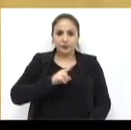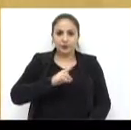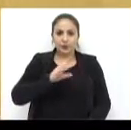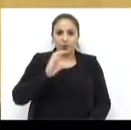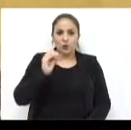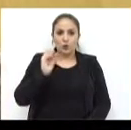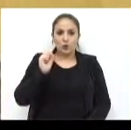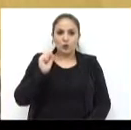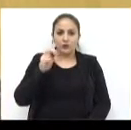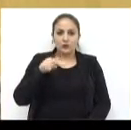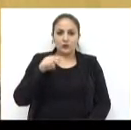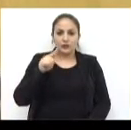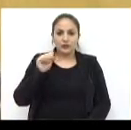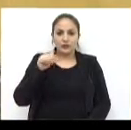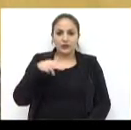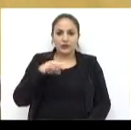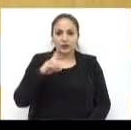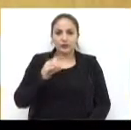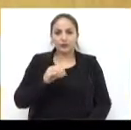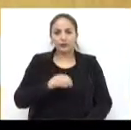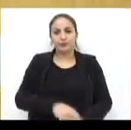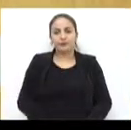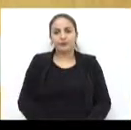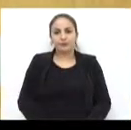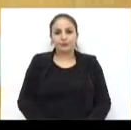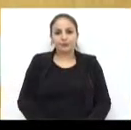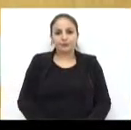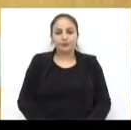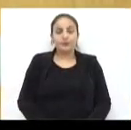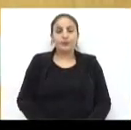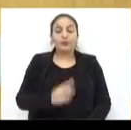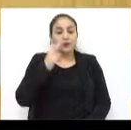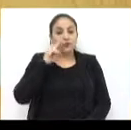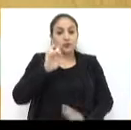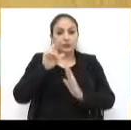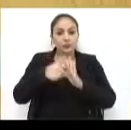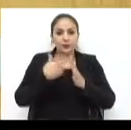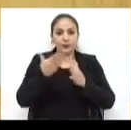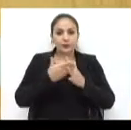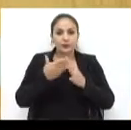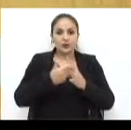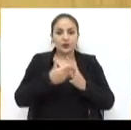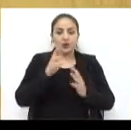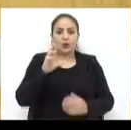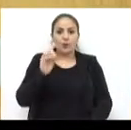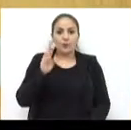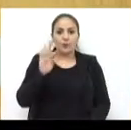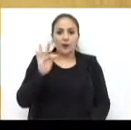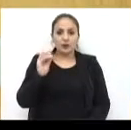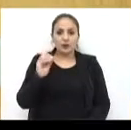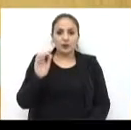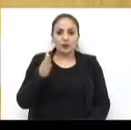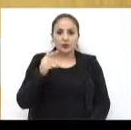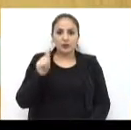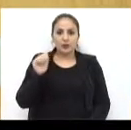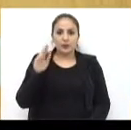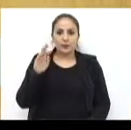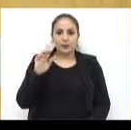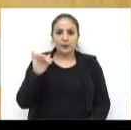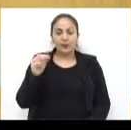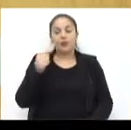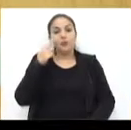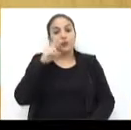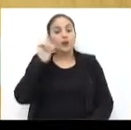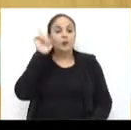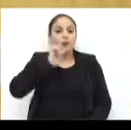crédito consignado está prevista em lei. E veja a seguir, o vereador Roberto Gabriel comenta a conquista de